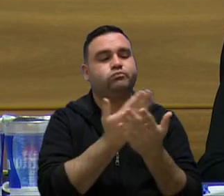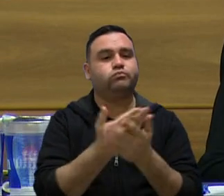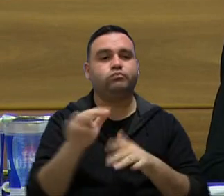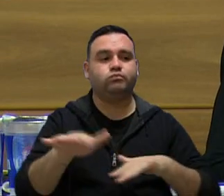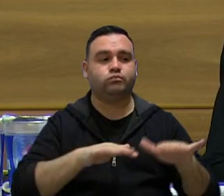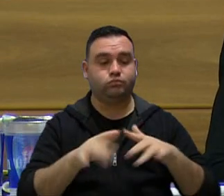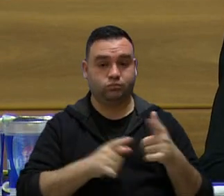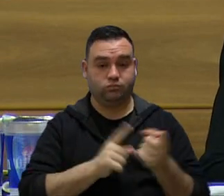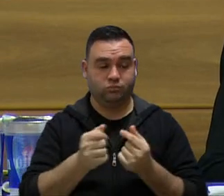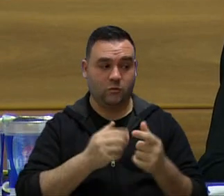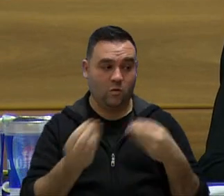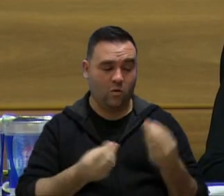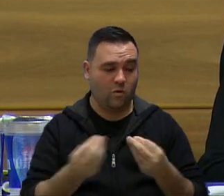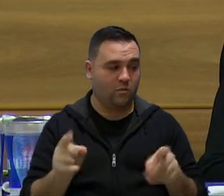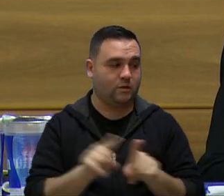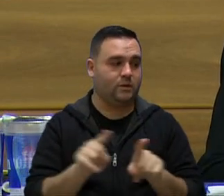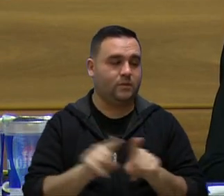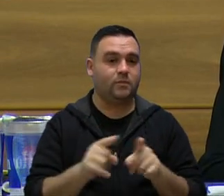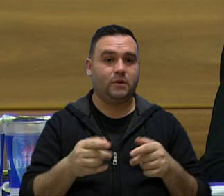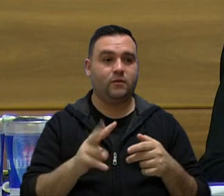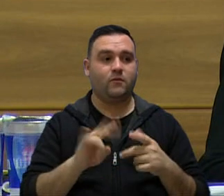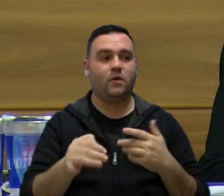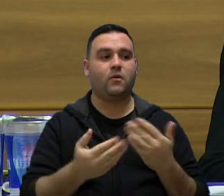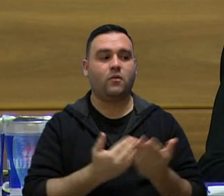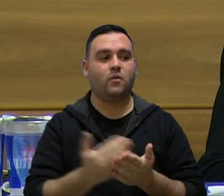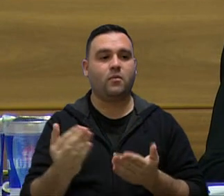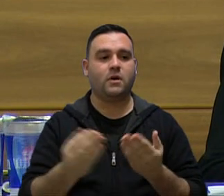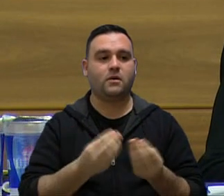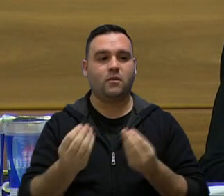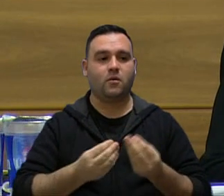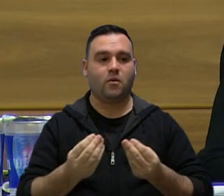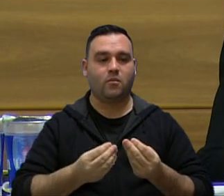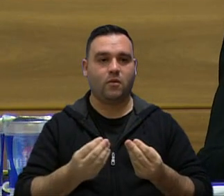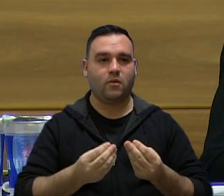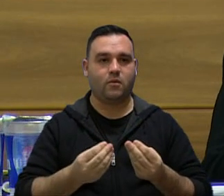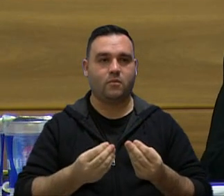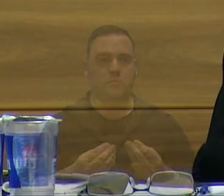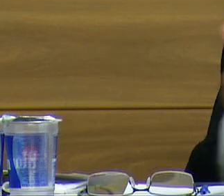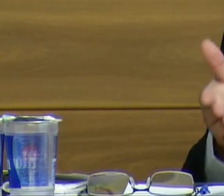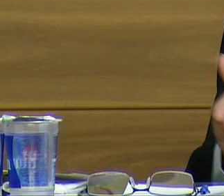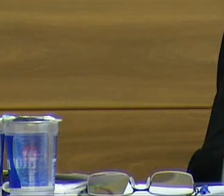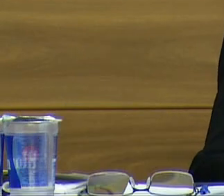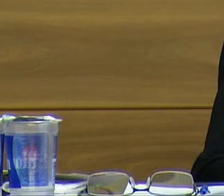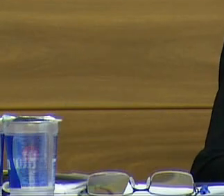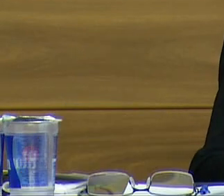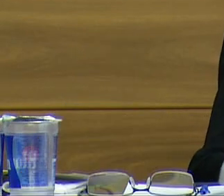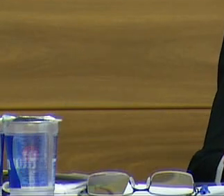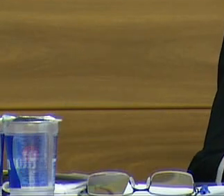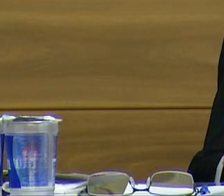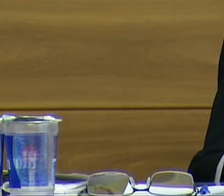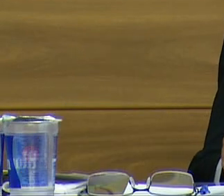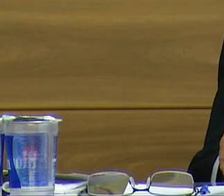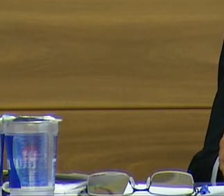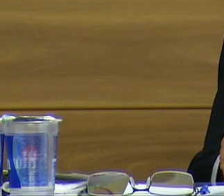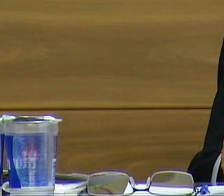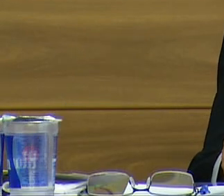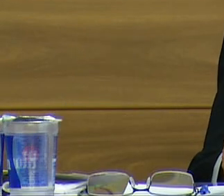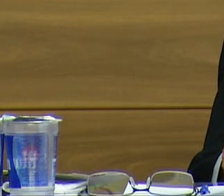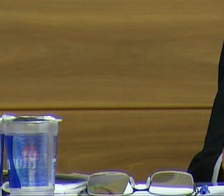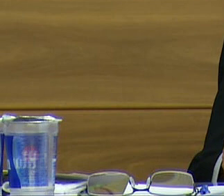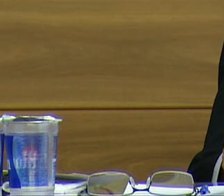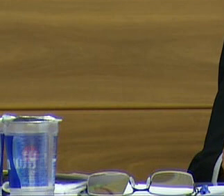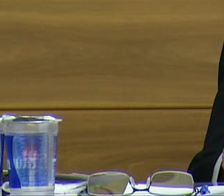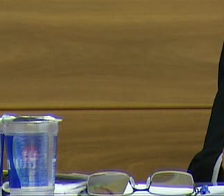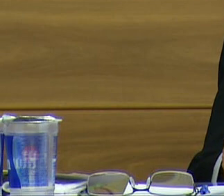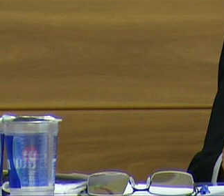movimentação econômica se a flexibilização começar acontecer tudo logicamente ah ah vai